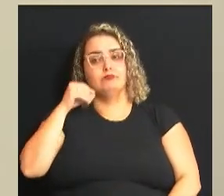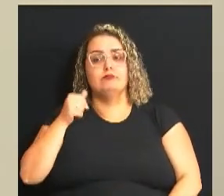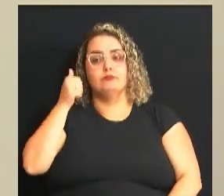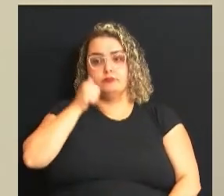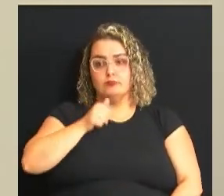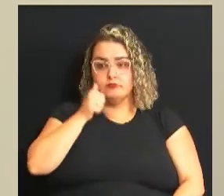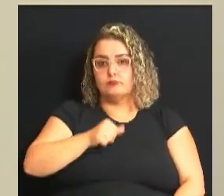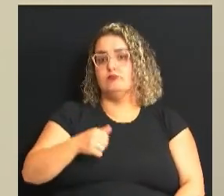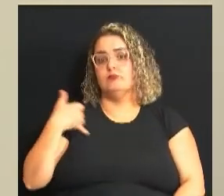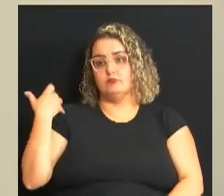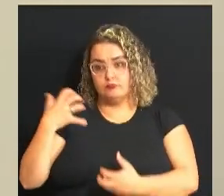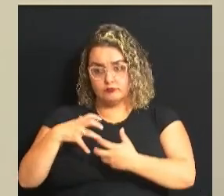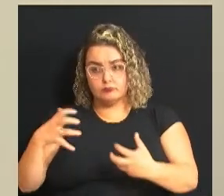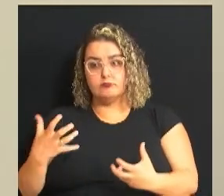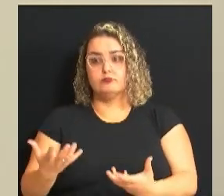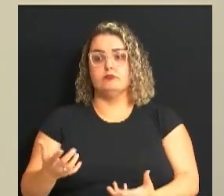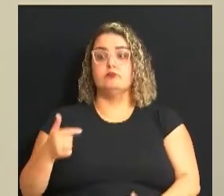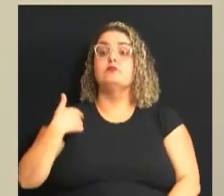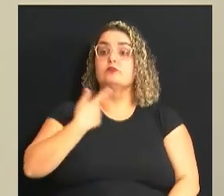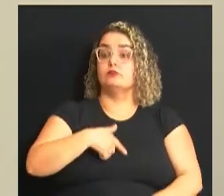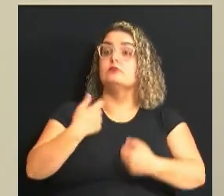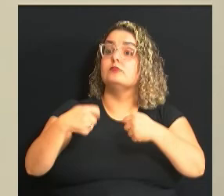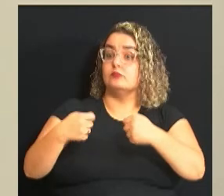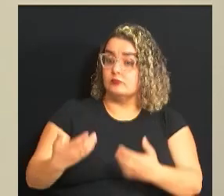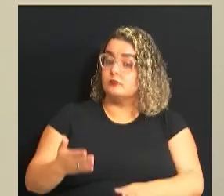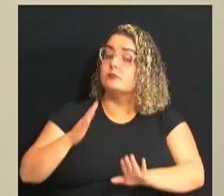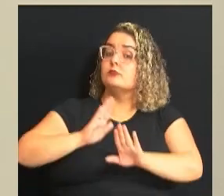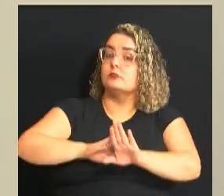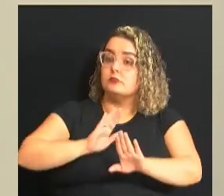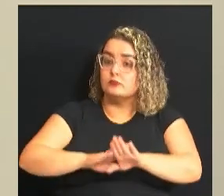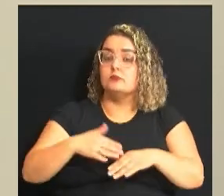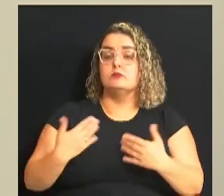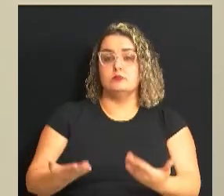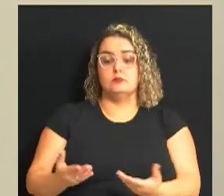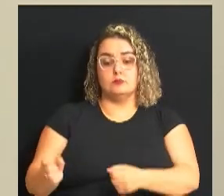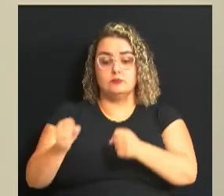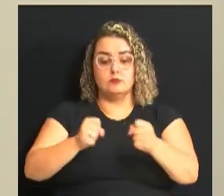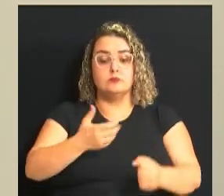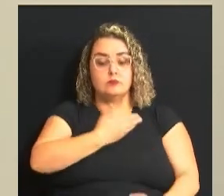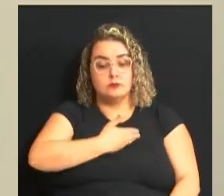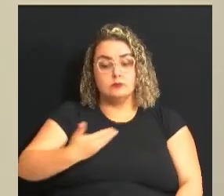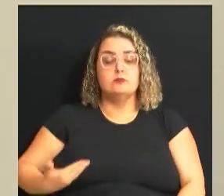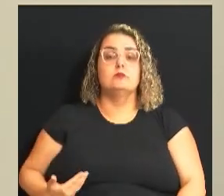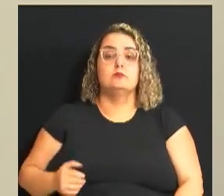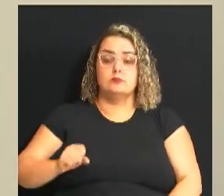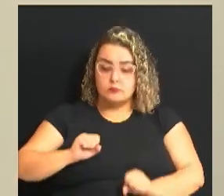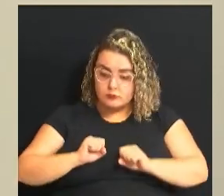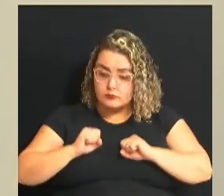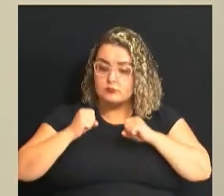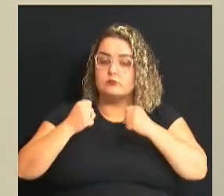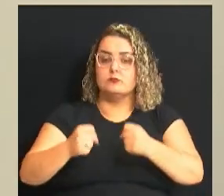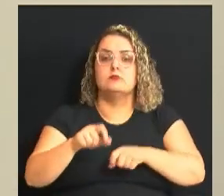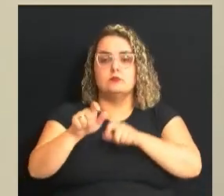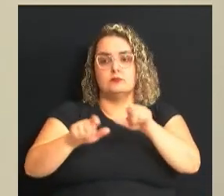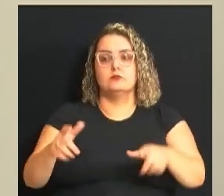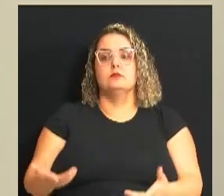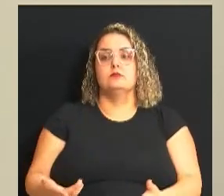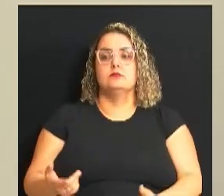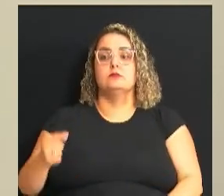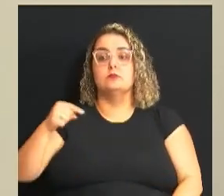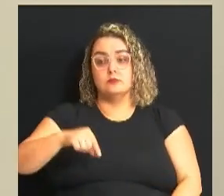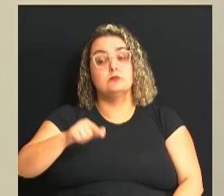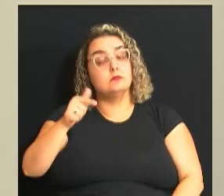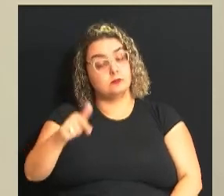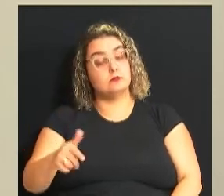o idoso. Então nós precisamos agir como poder público para proteger essas pessoas. Então, aqui, mais uma